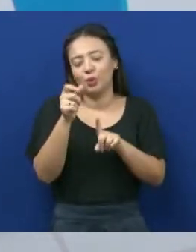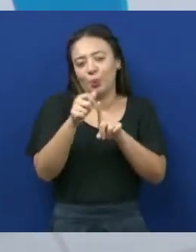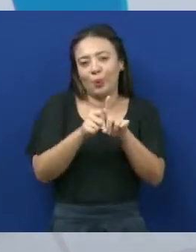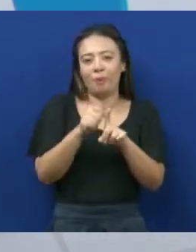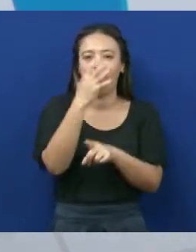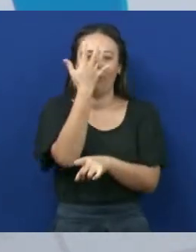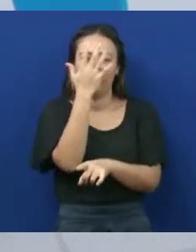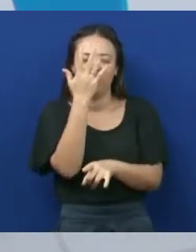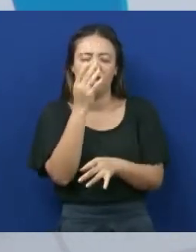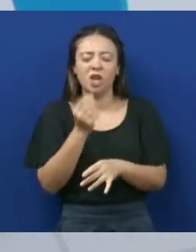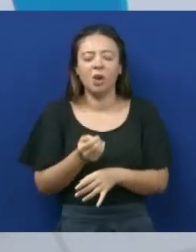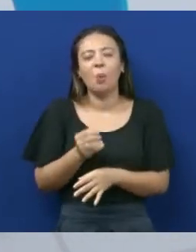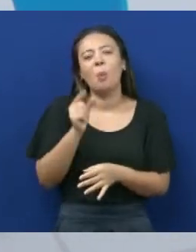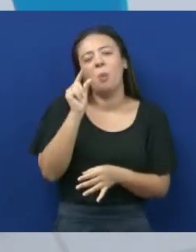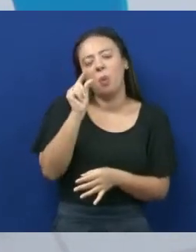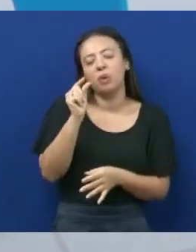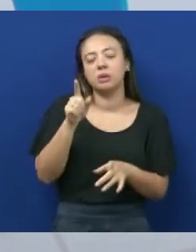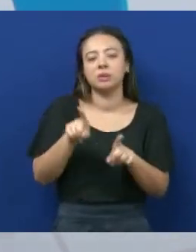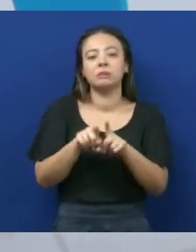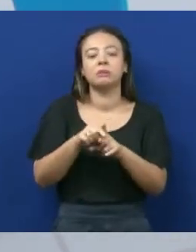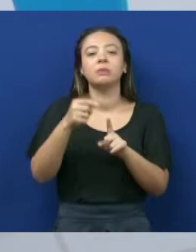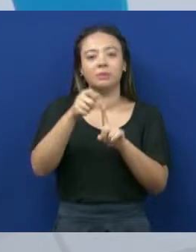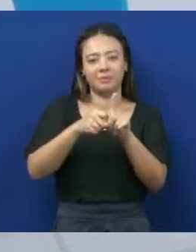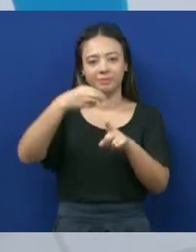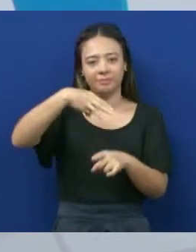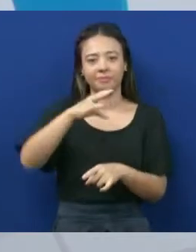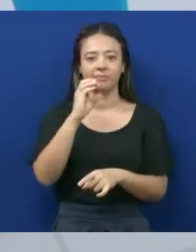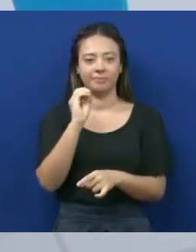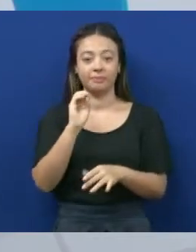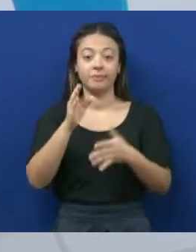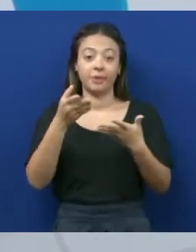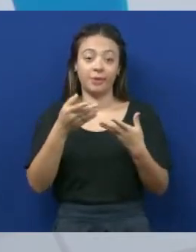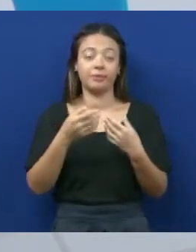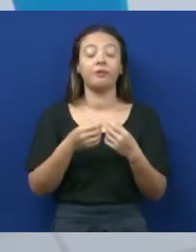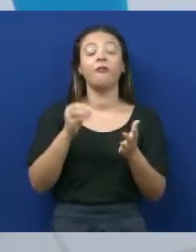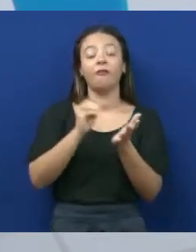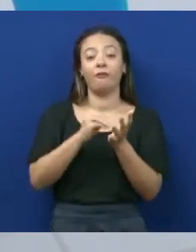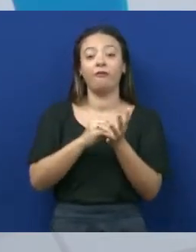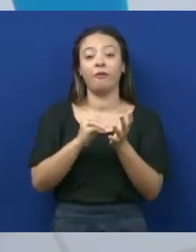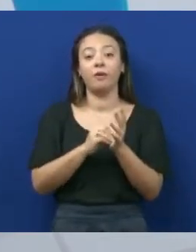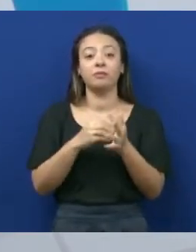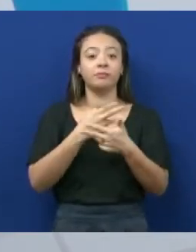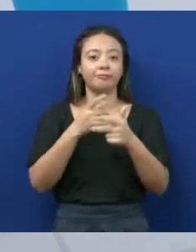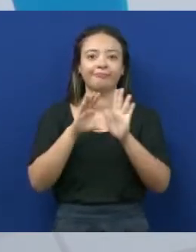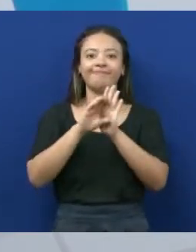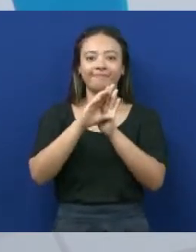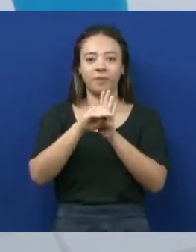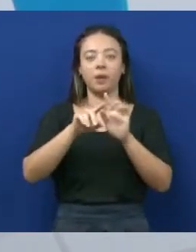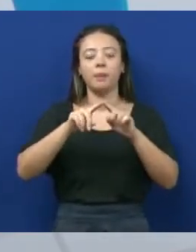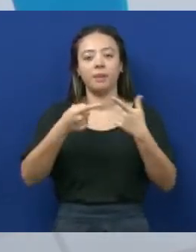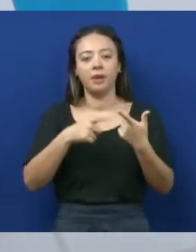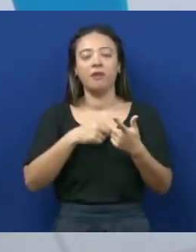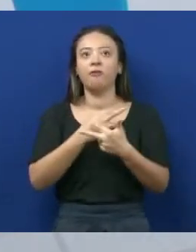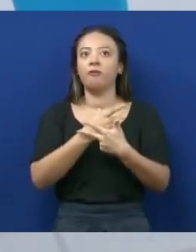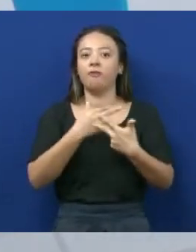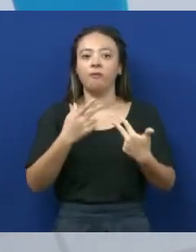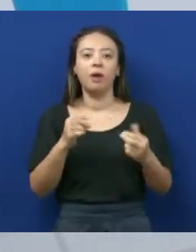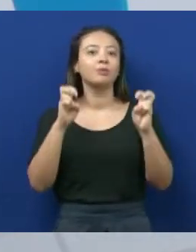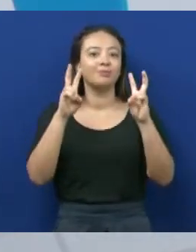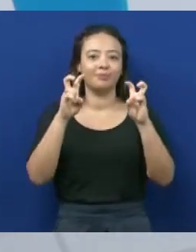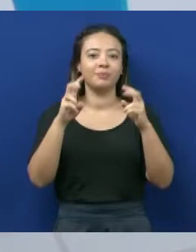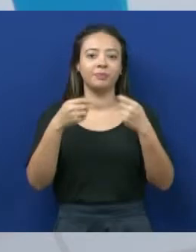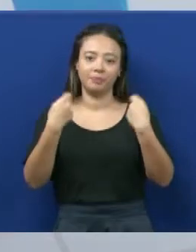fevereiro e meados do mês de março, não tem muito assunto para ser debatido, mas tem muita coisa para ser visto, tá, pessoal? Então, o que é que vai